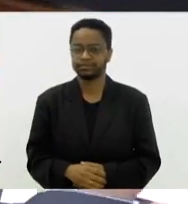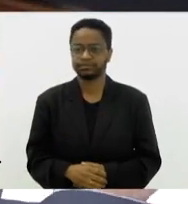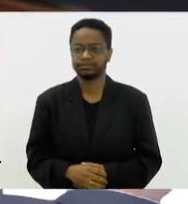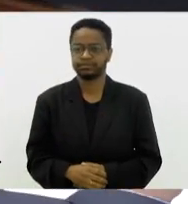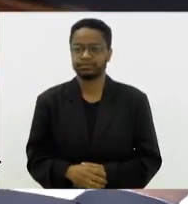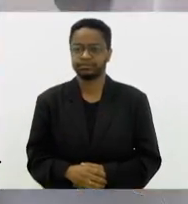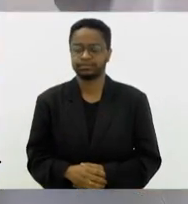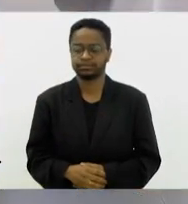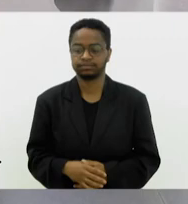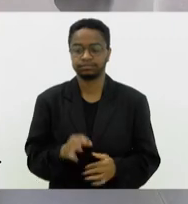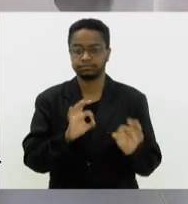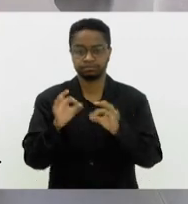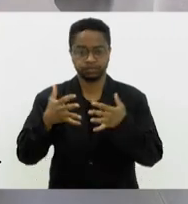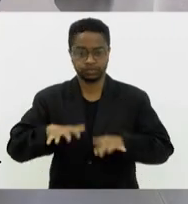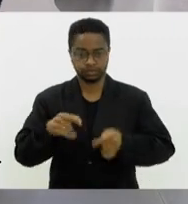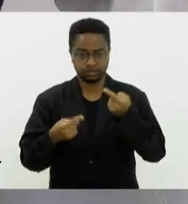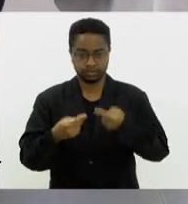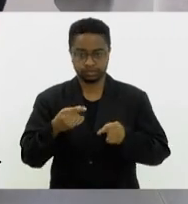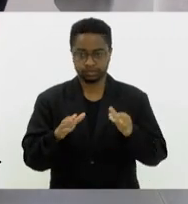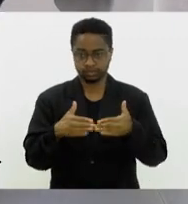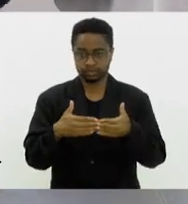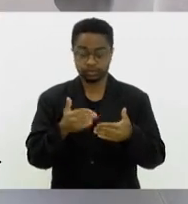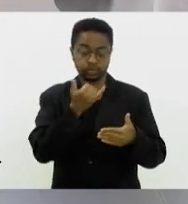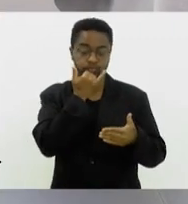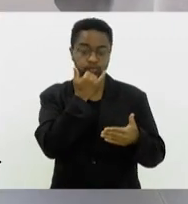Bem, não havendo que queira discutir, encerrada a discussão.